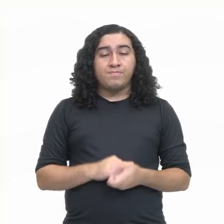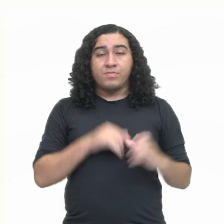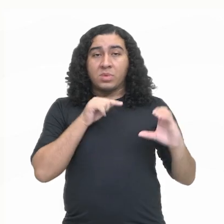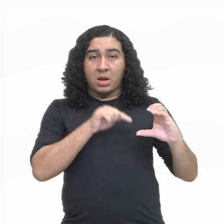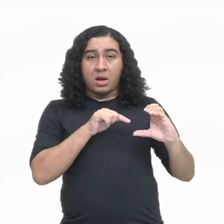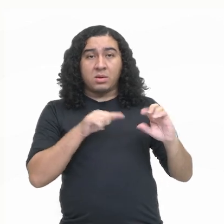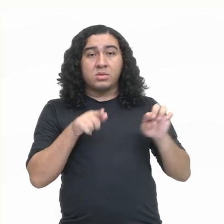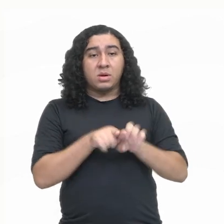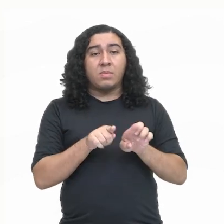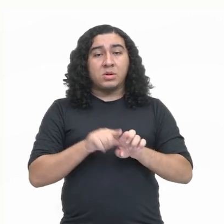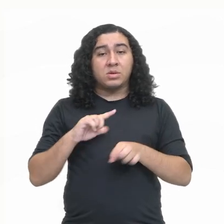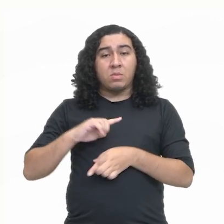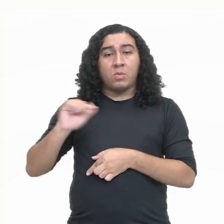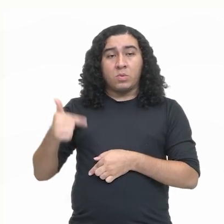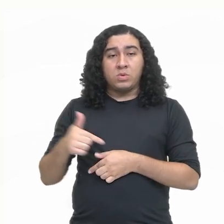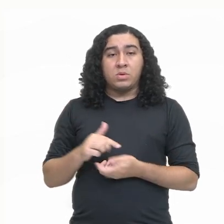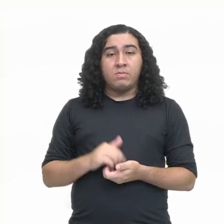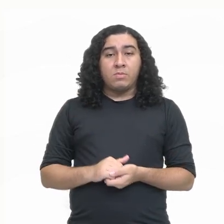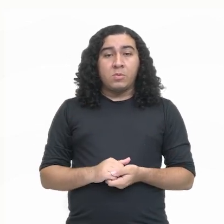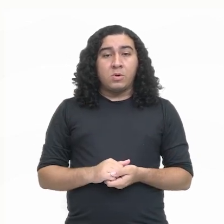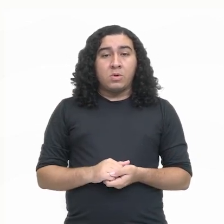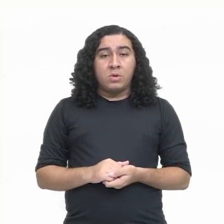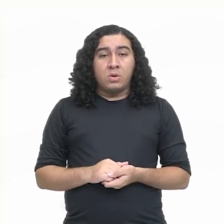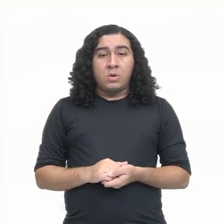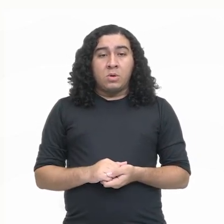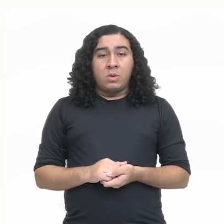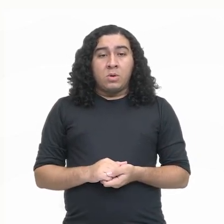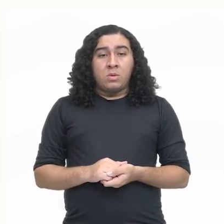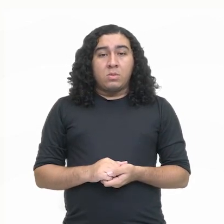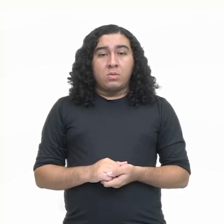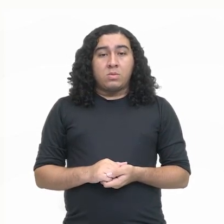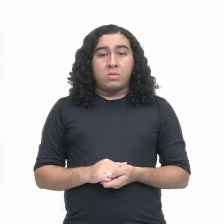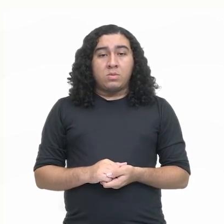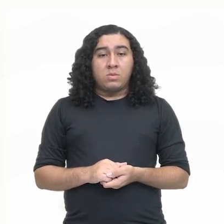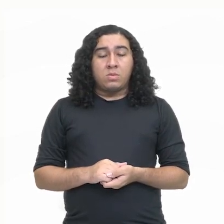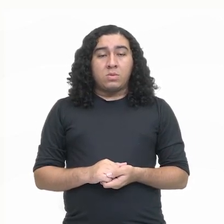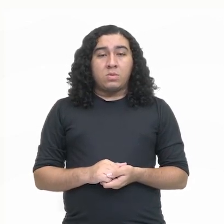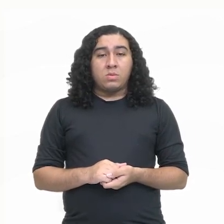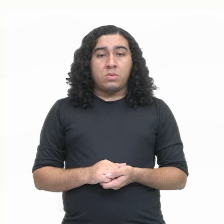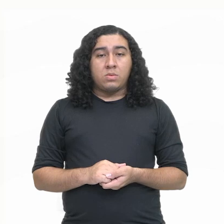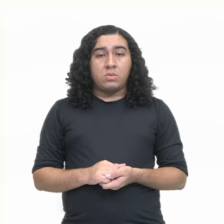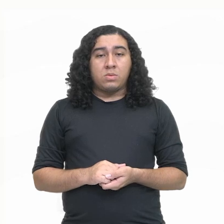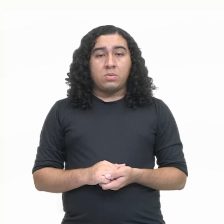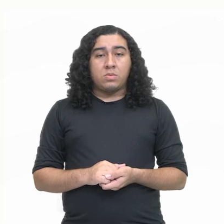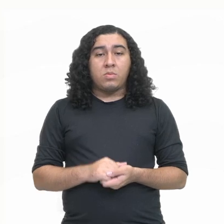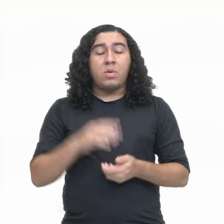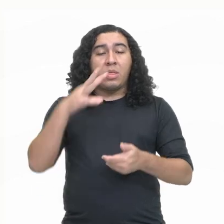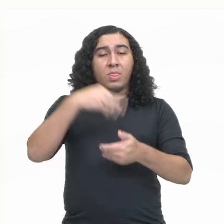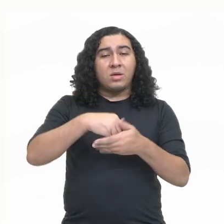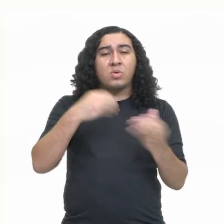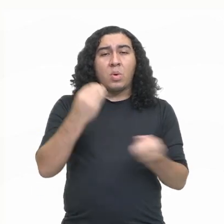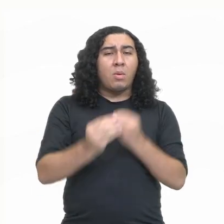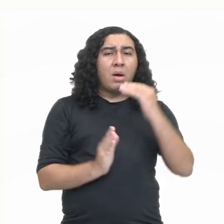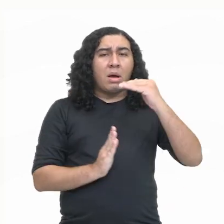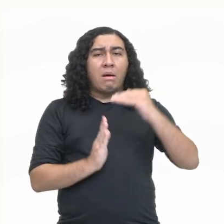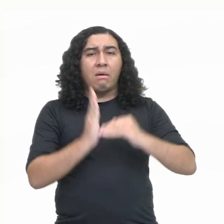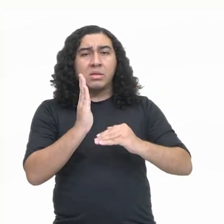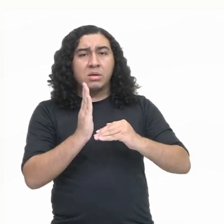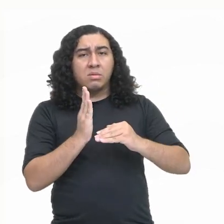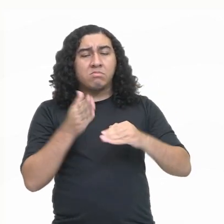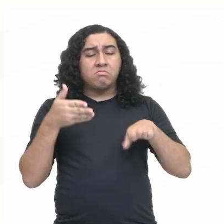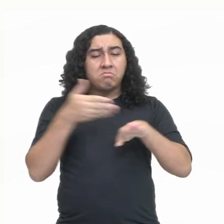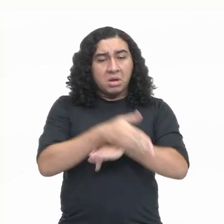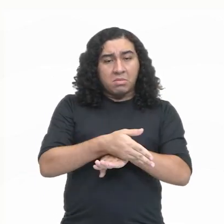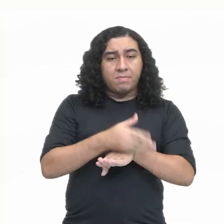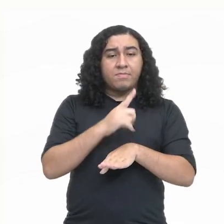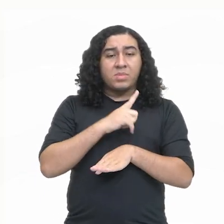plasmática, nós também falamos sobre os transportes que ocorrem através da membrana, né? E esse transporte,